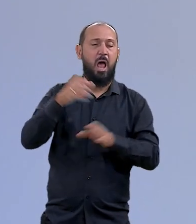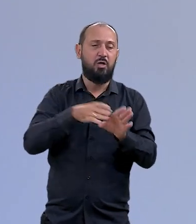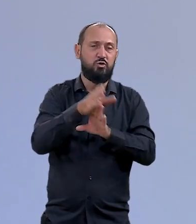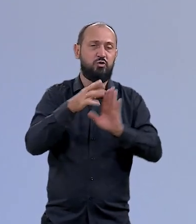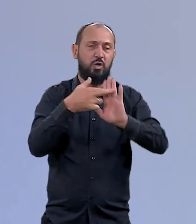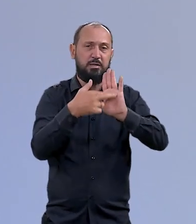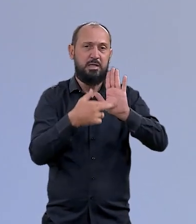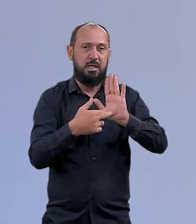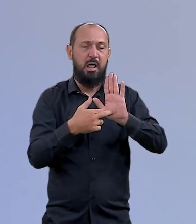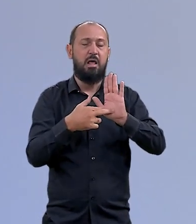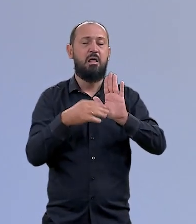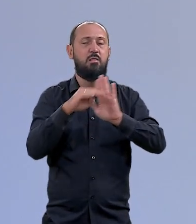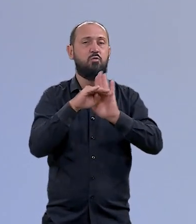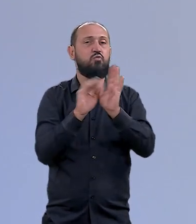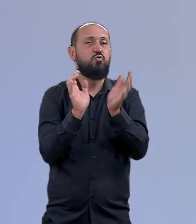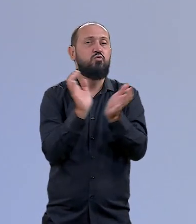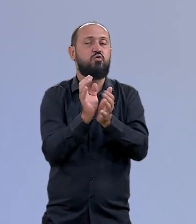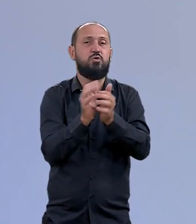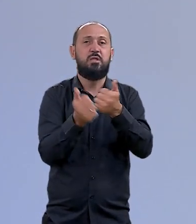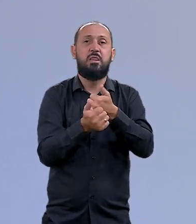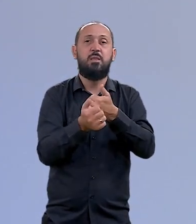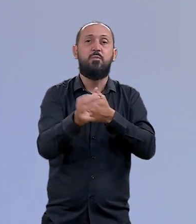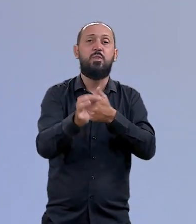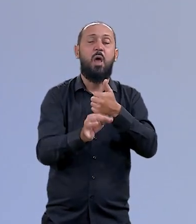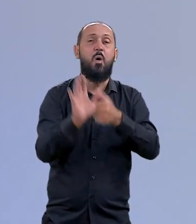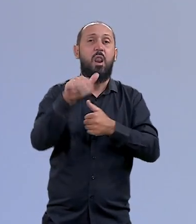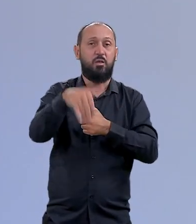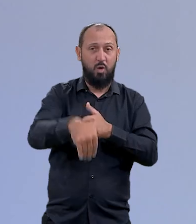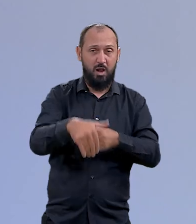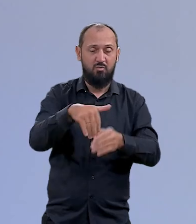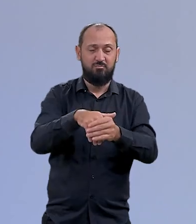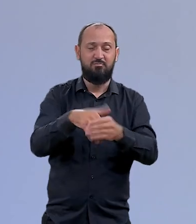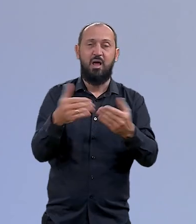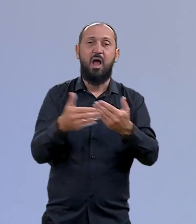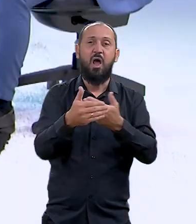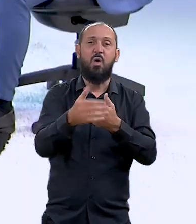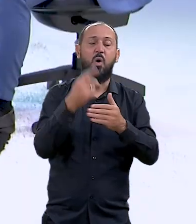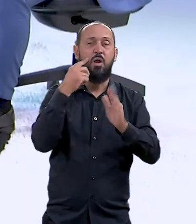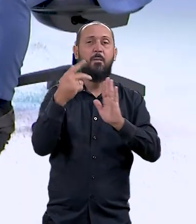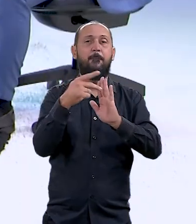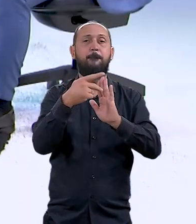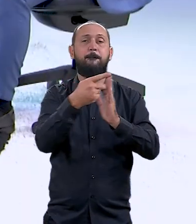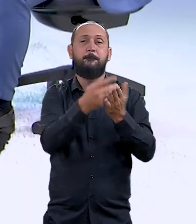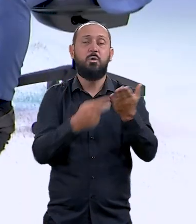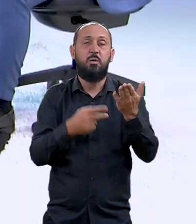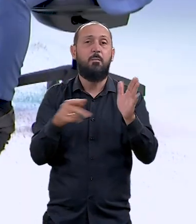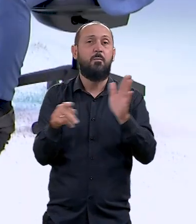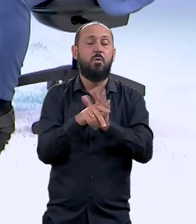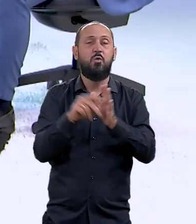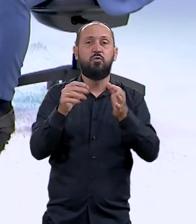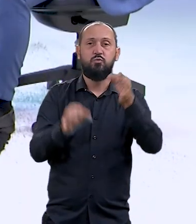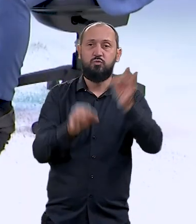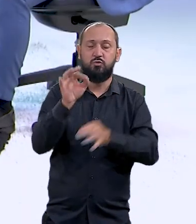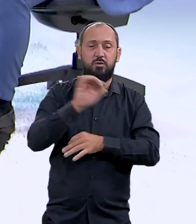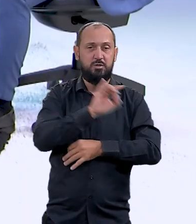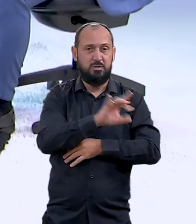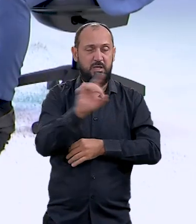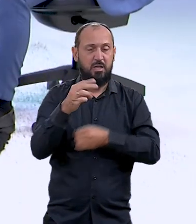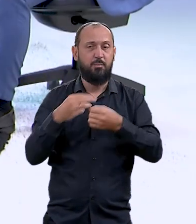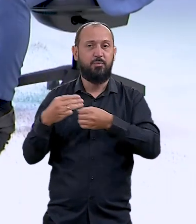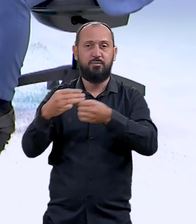né, das resoluções do Tribunal Superior Eleitoral, né, das portarias, das instruções dos tribunais regionais eleitorais, e inclusive